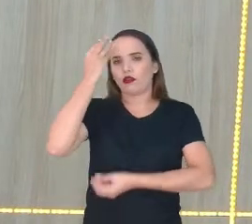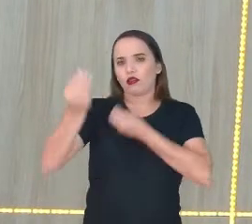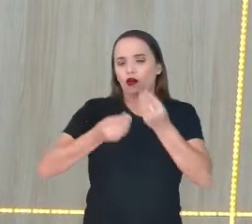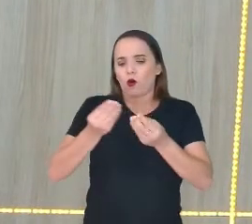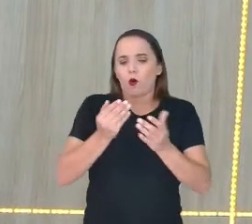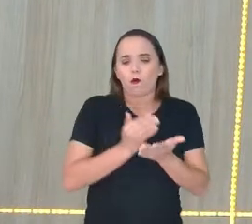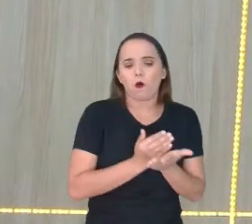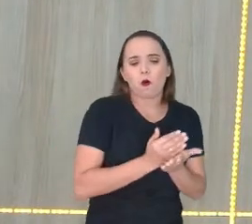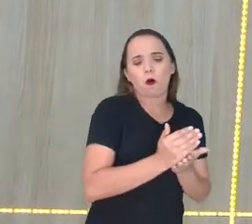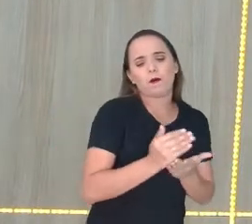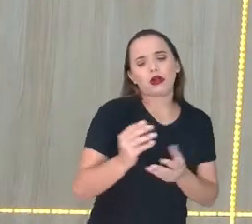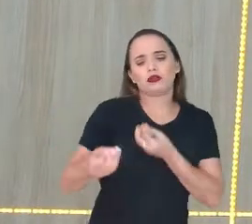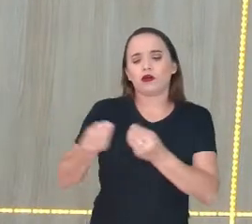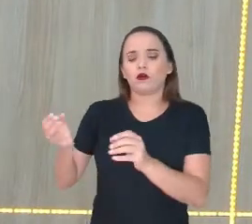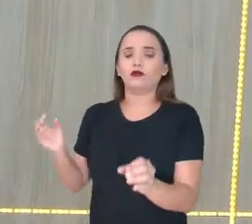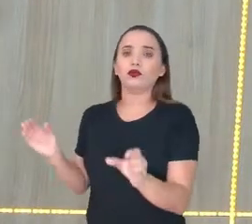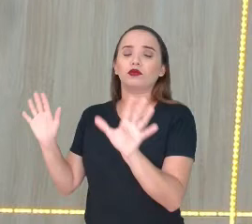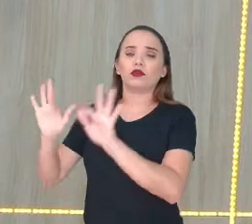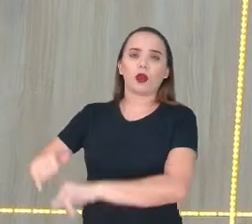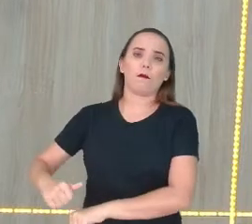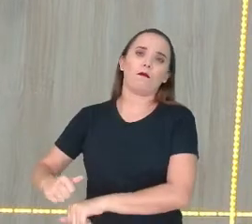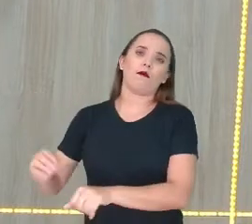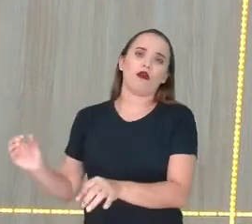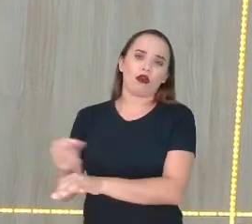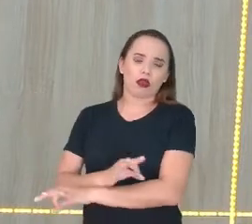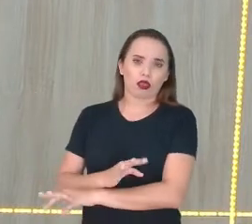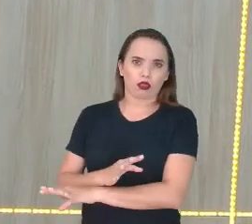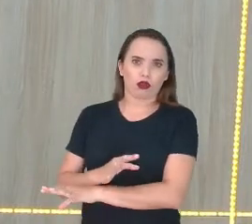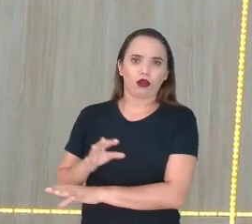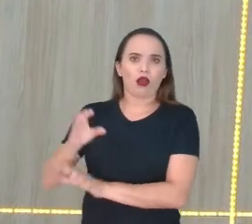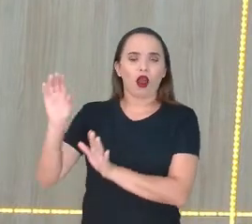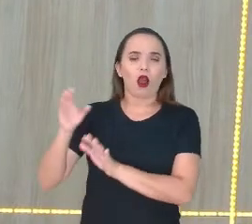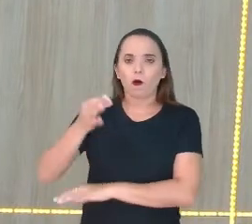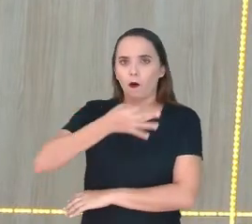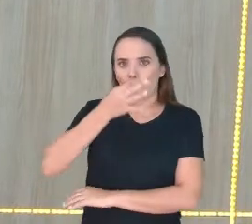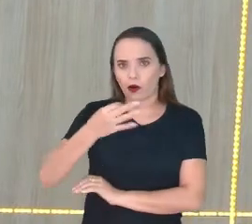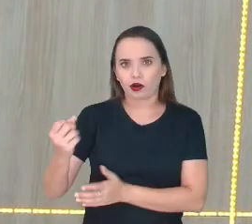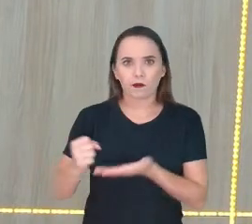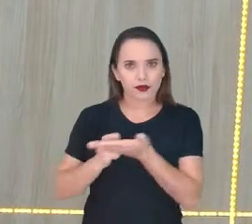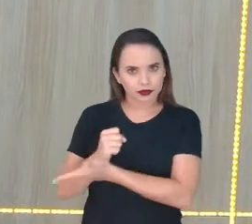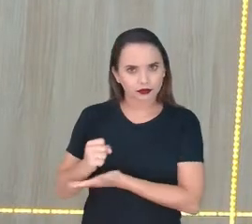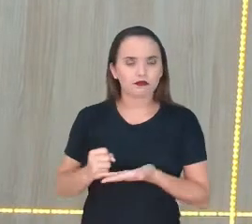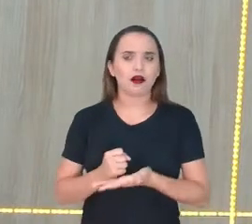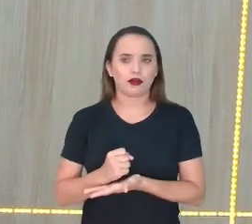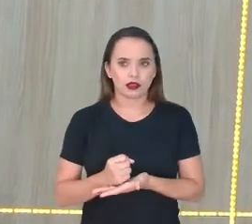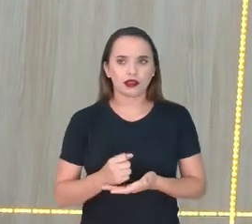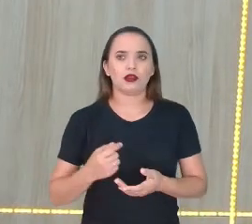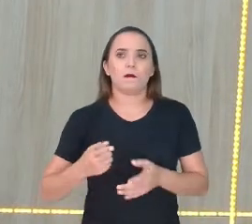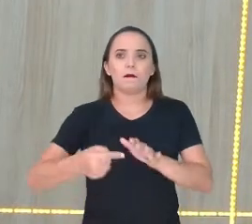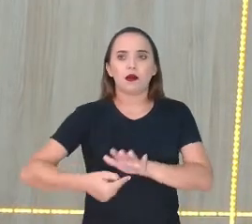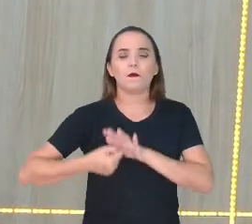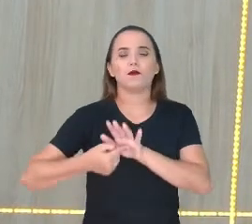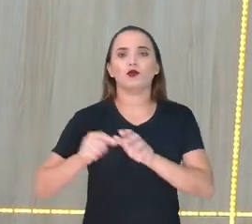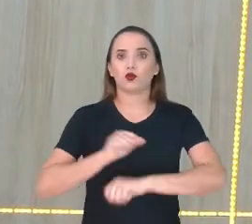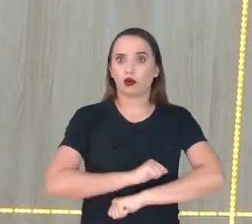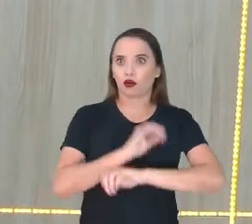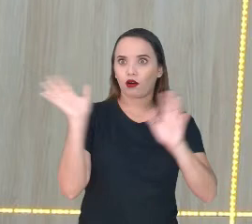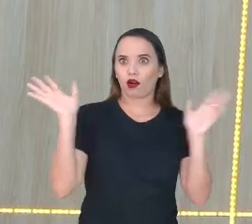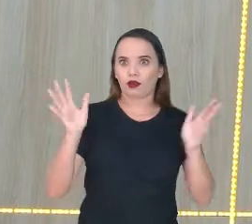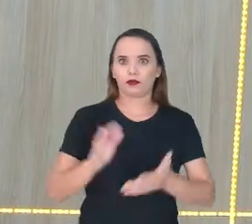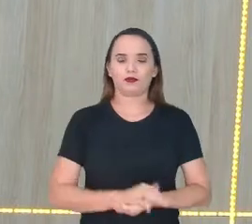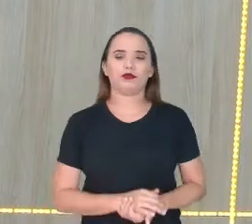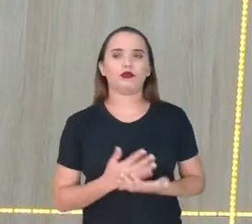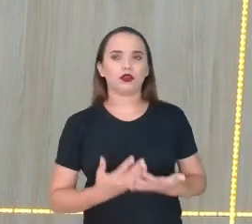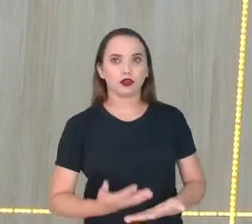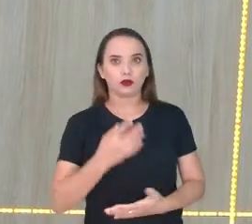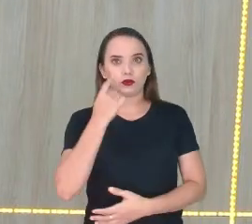dele, tá? Como para, ao escrever ou falar, tornar mais claro o que se pretende dizer.